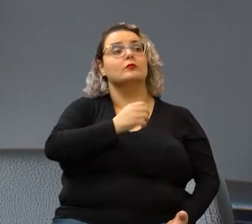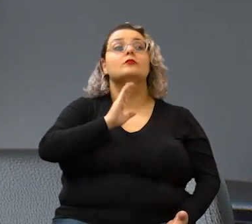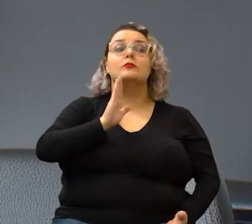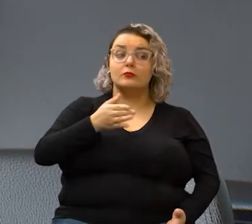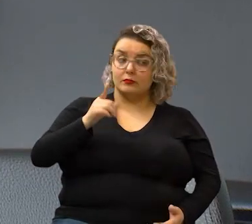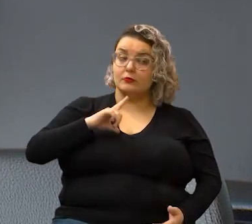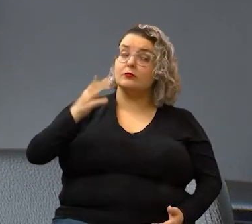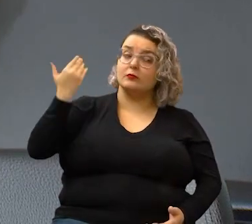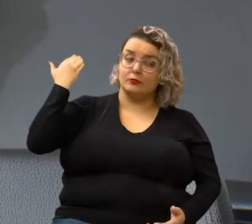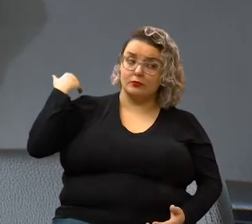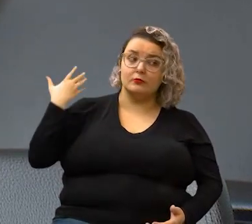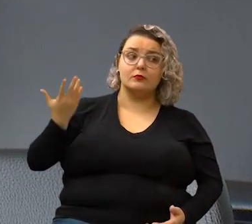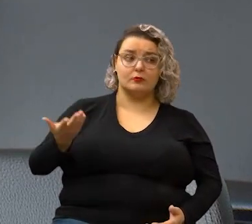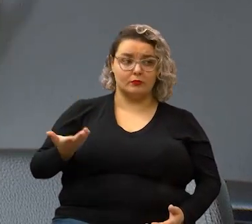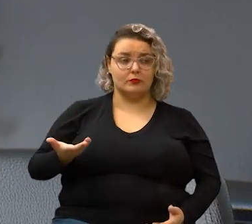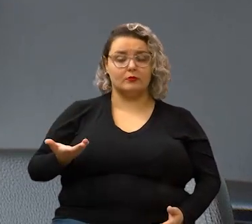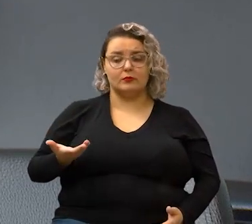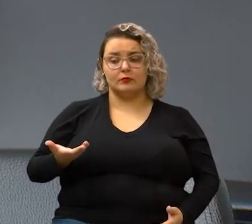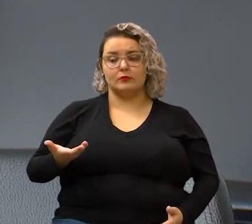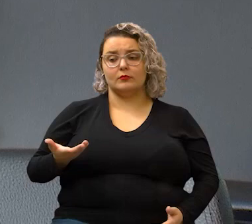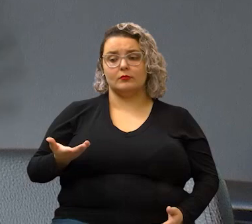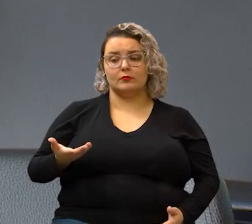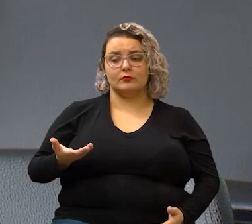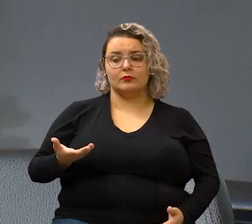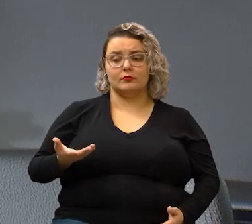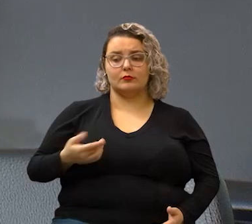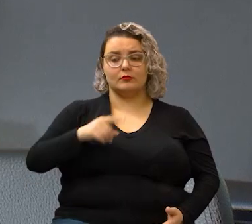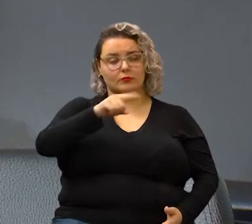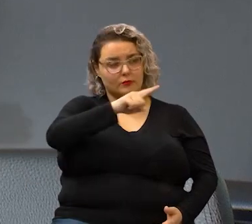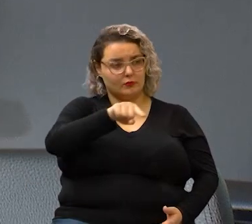ele, porque ele já teve e